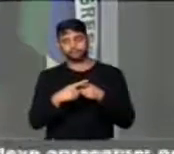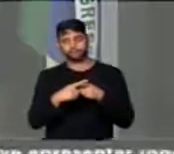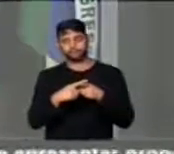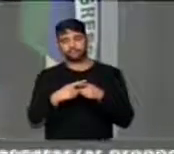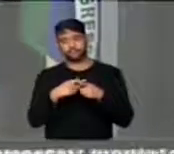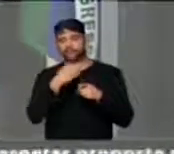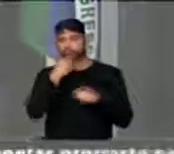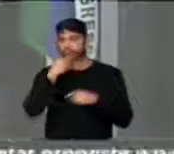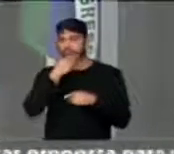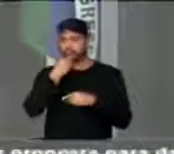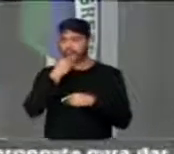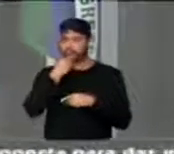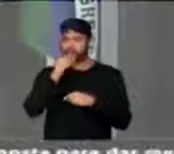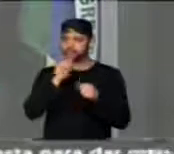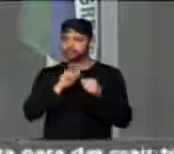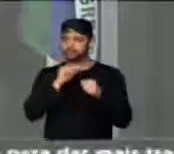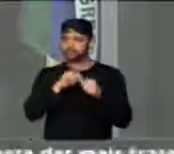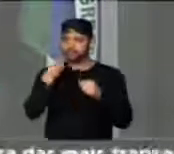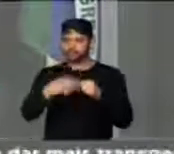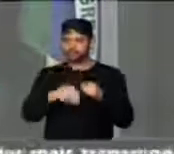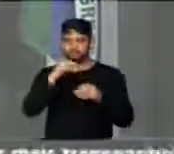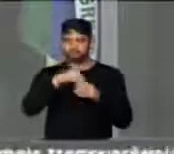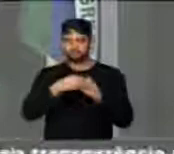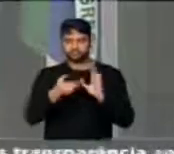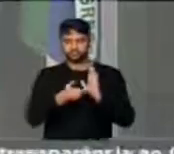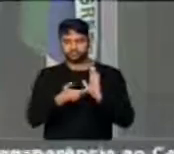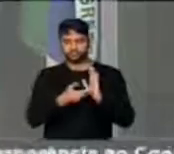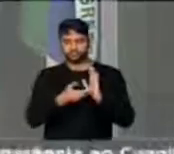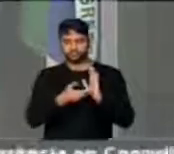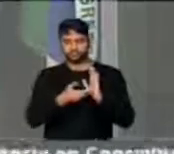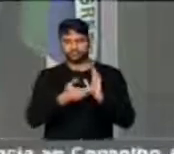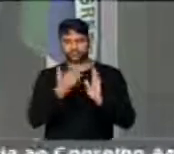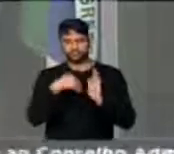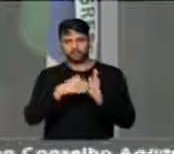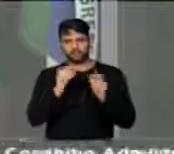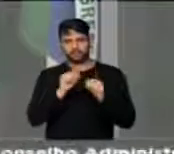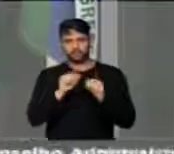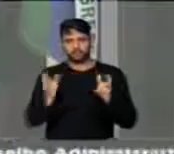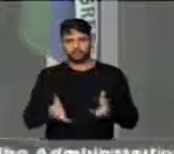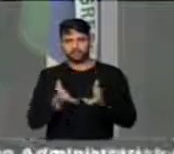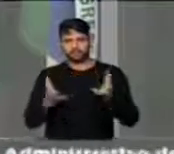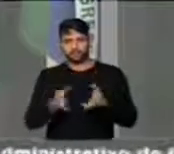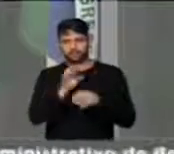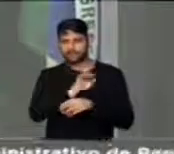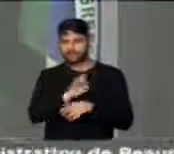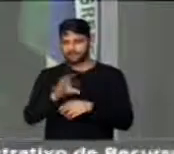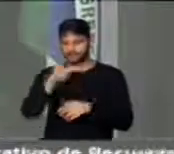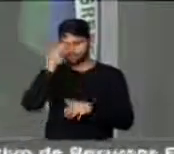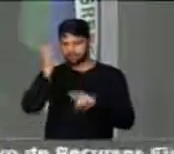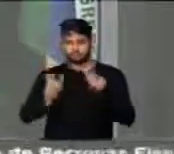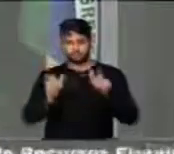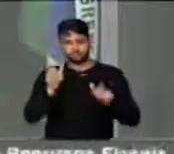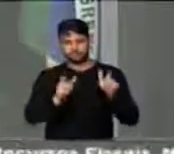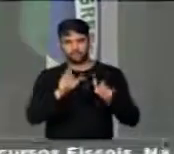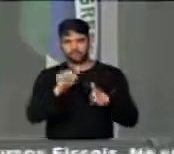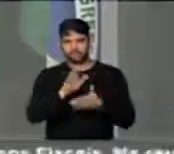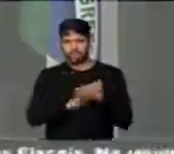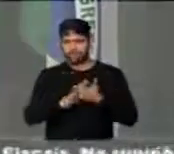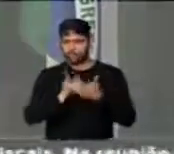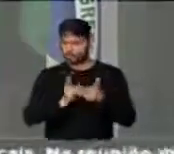aos homens que fazem este parlamento e temos que estimular cada um que